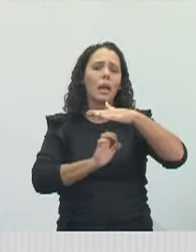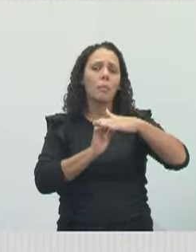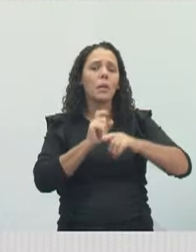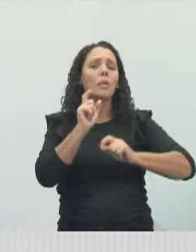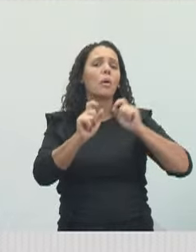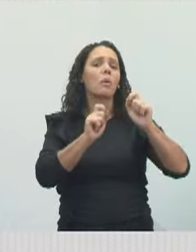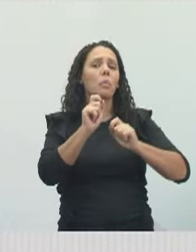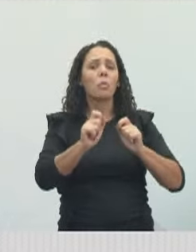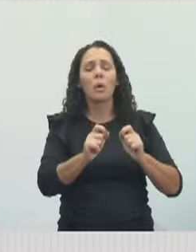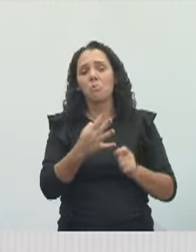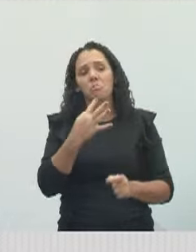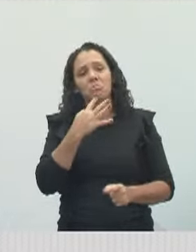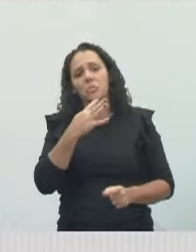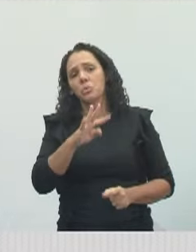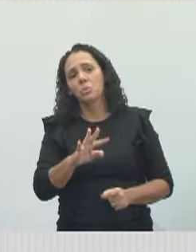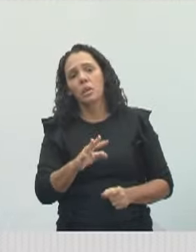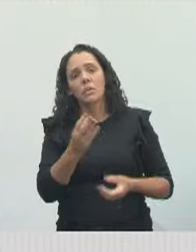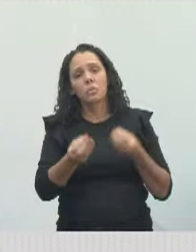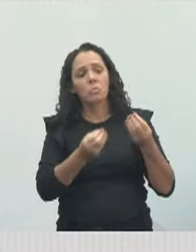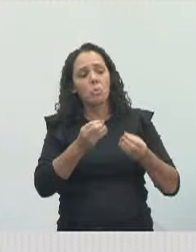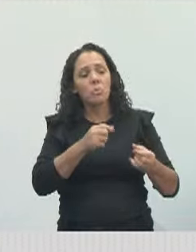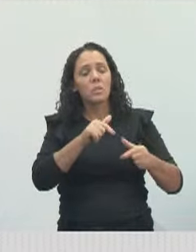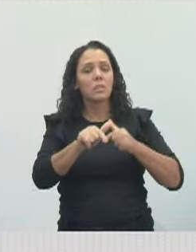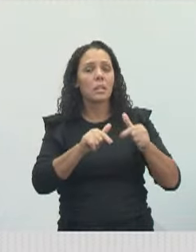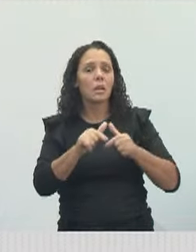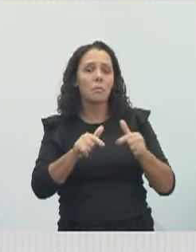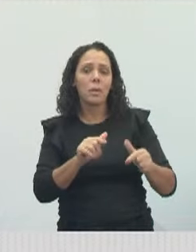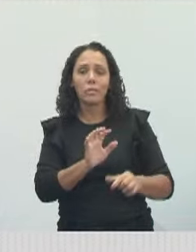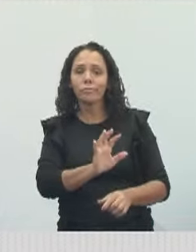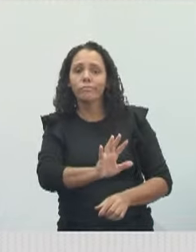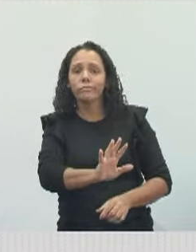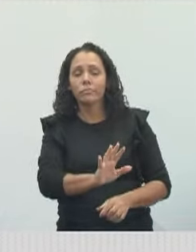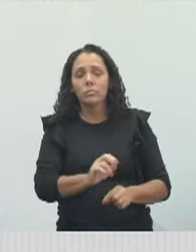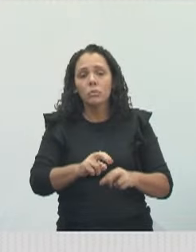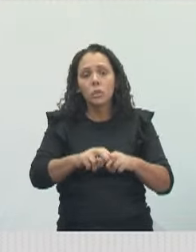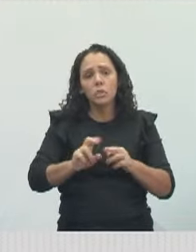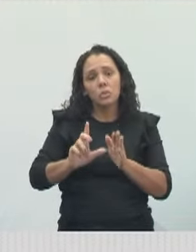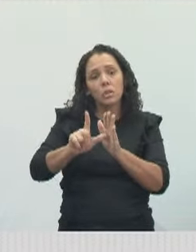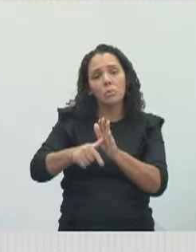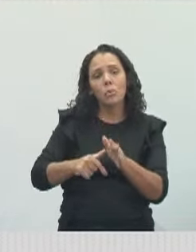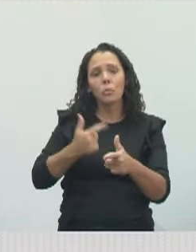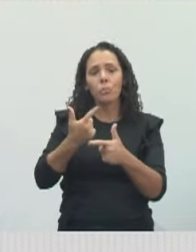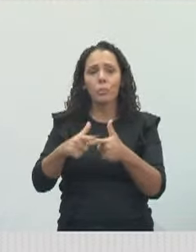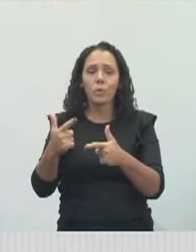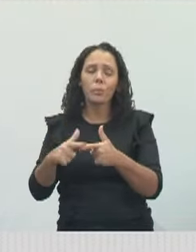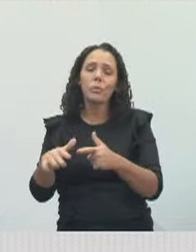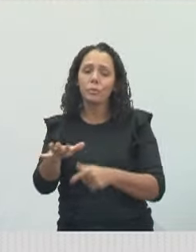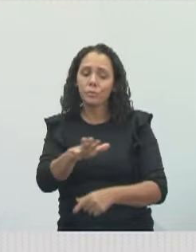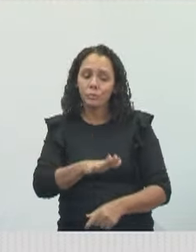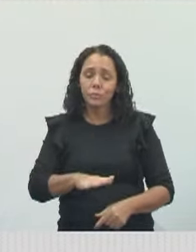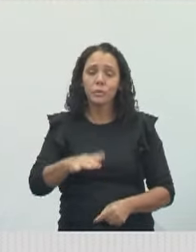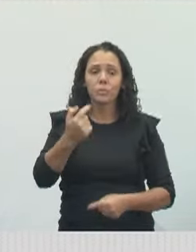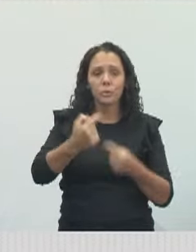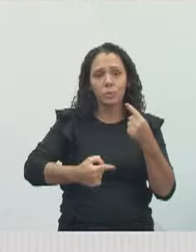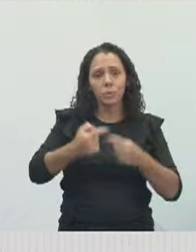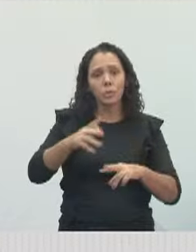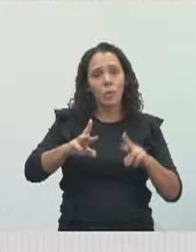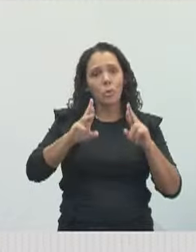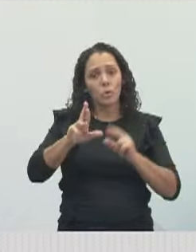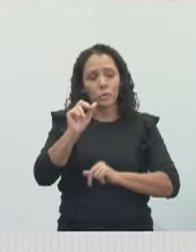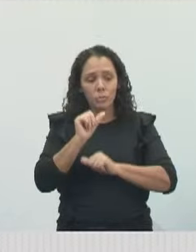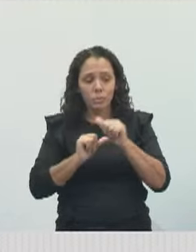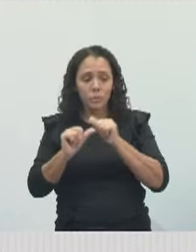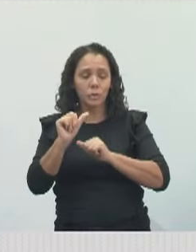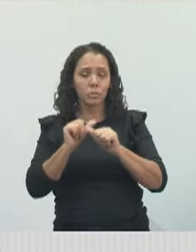ela vai trabalhar com aquele número de funcionários. Esses são os problemas que a gente enfrenta, né? No mundo político, né? A gente torce que um dia mude isso